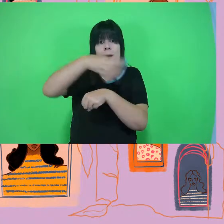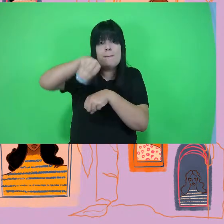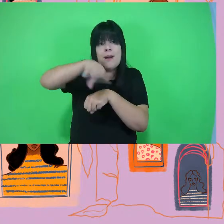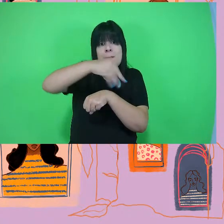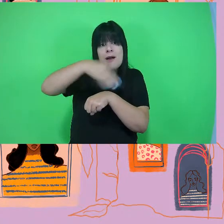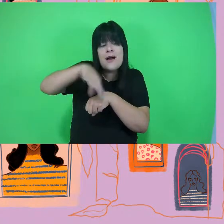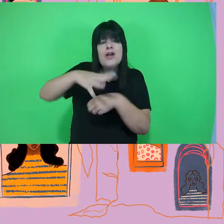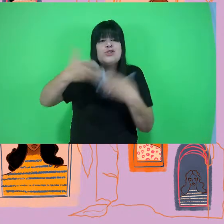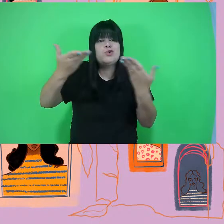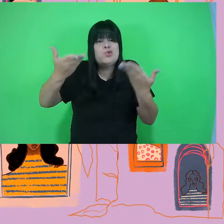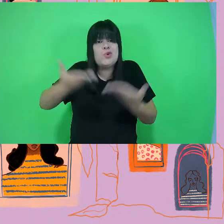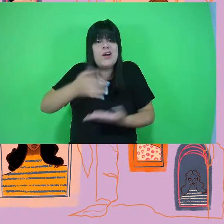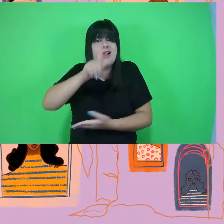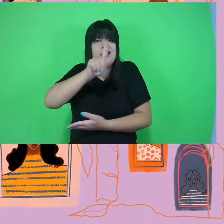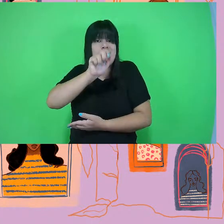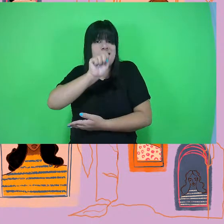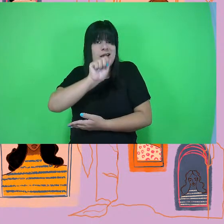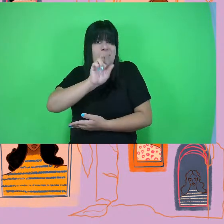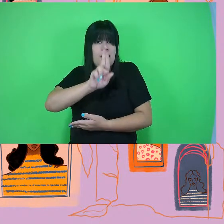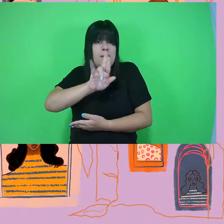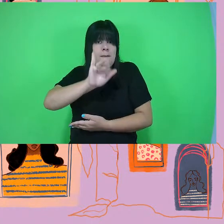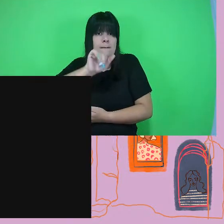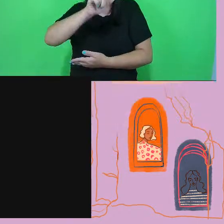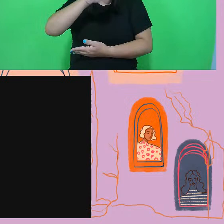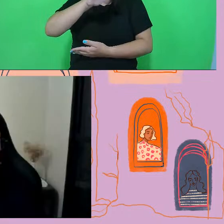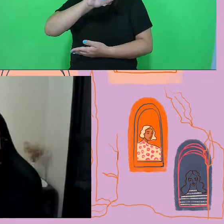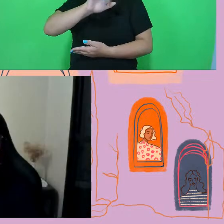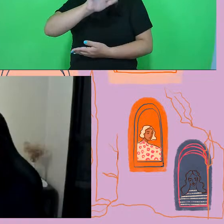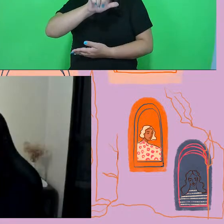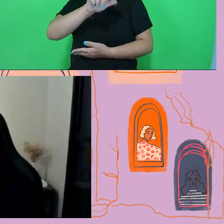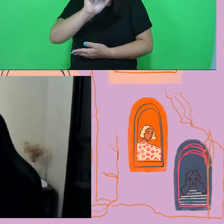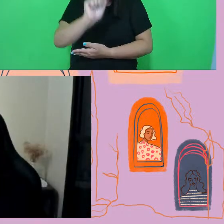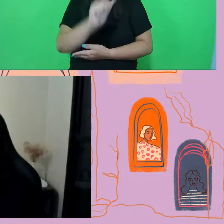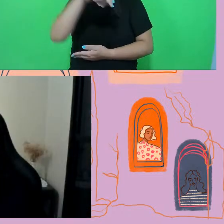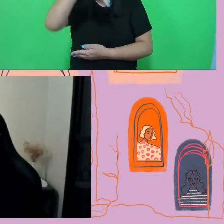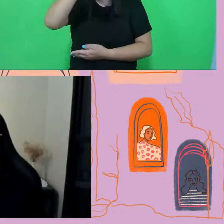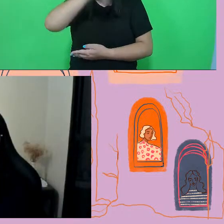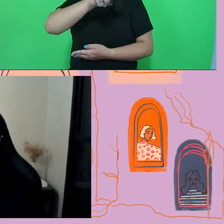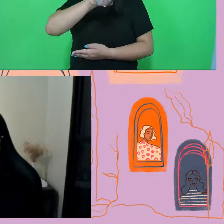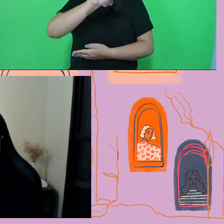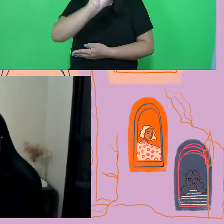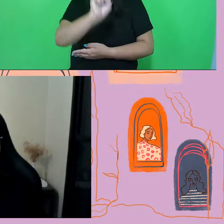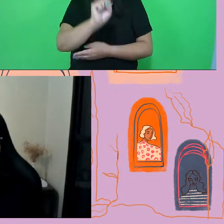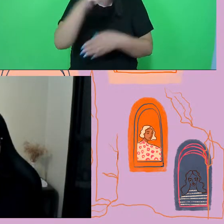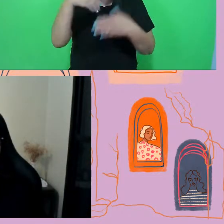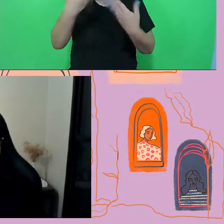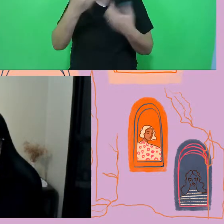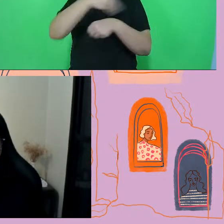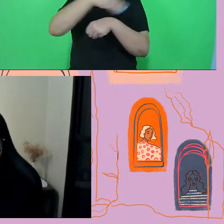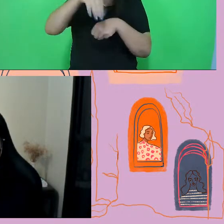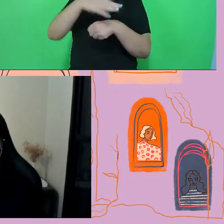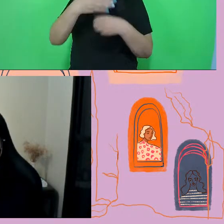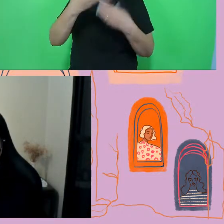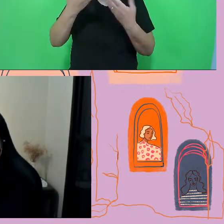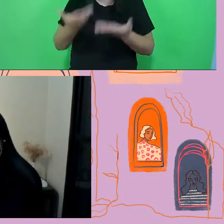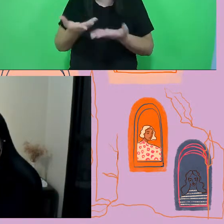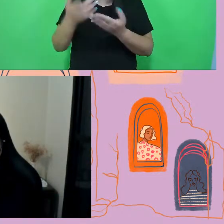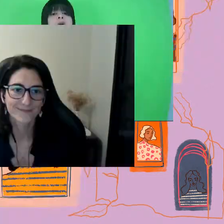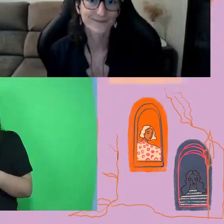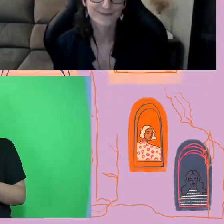bate-papo de hoje, Gabriela Neves, que irá conduzir esse encontro. Gabriela é graduada